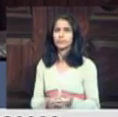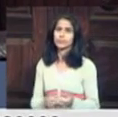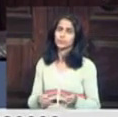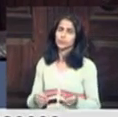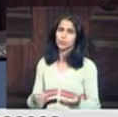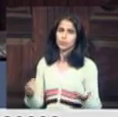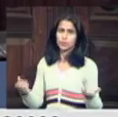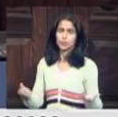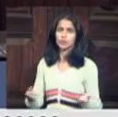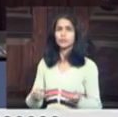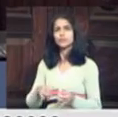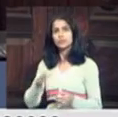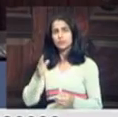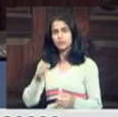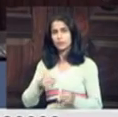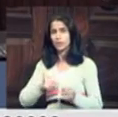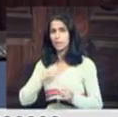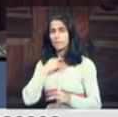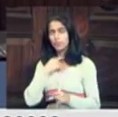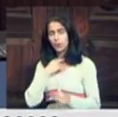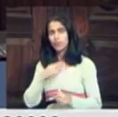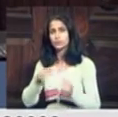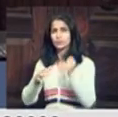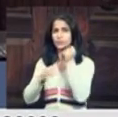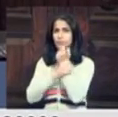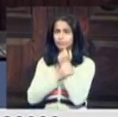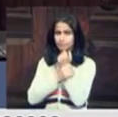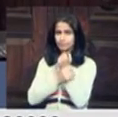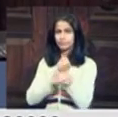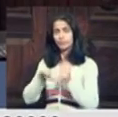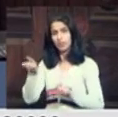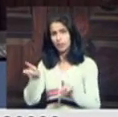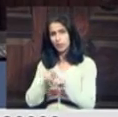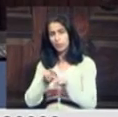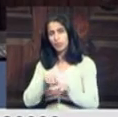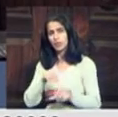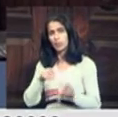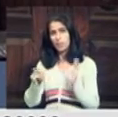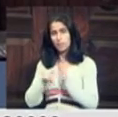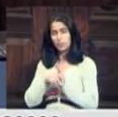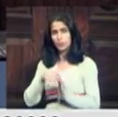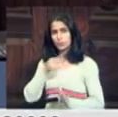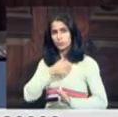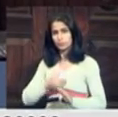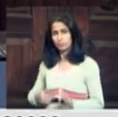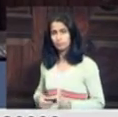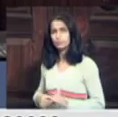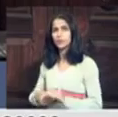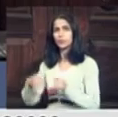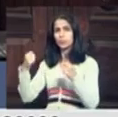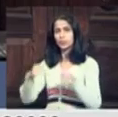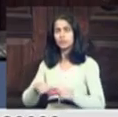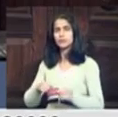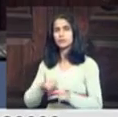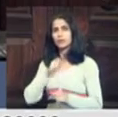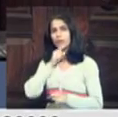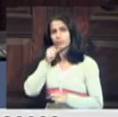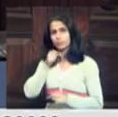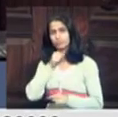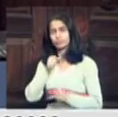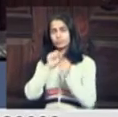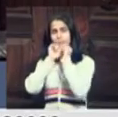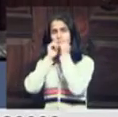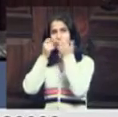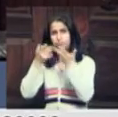possível que a autoridade de segurança do Estado e o próprio governador não venham a público prestar os devidos